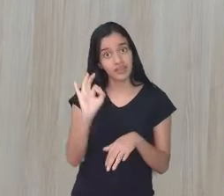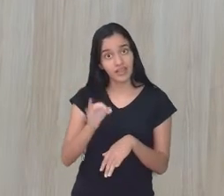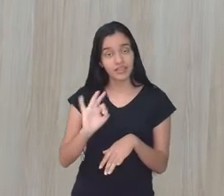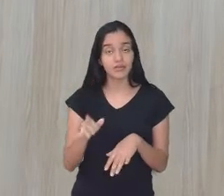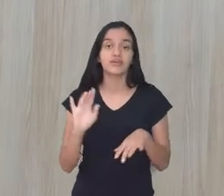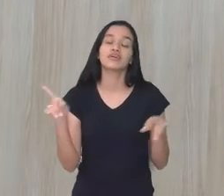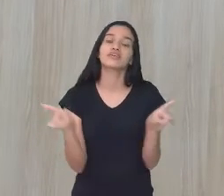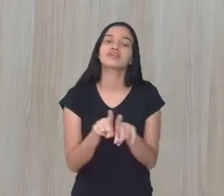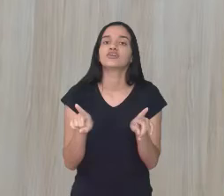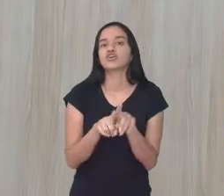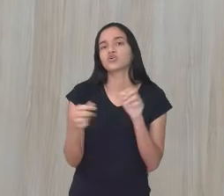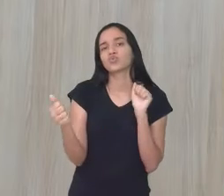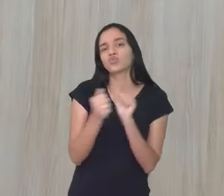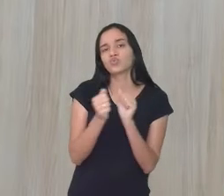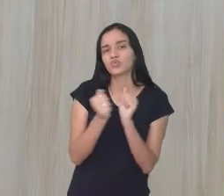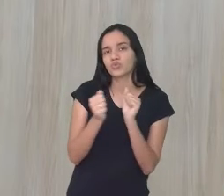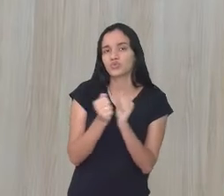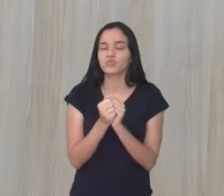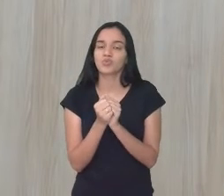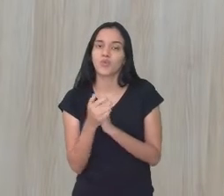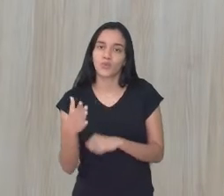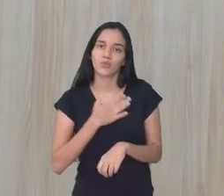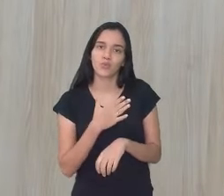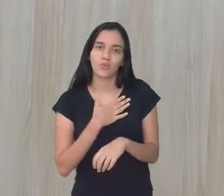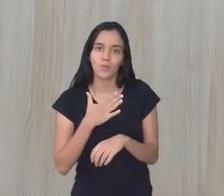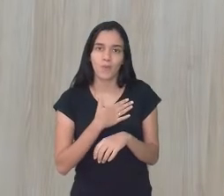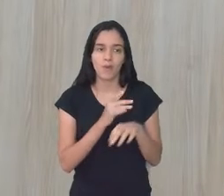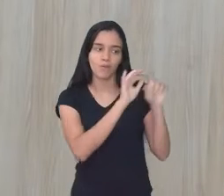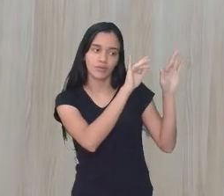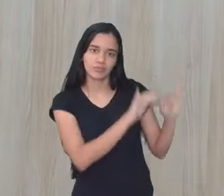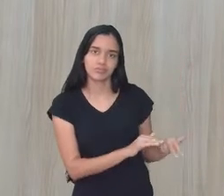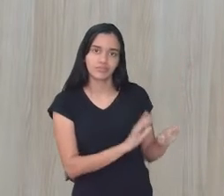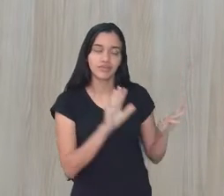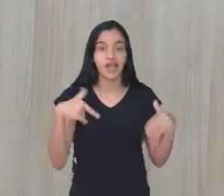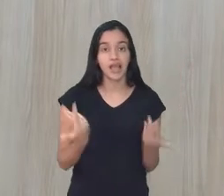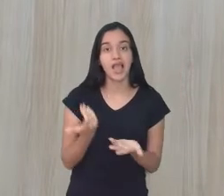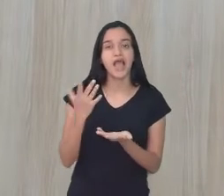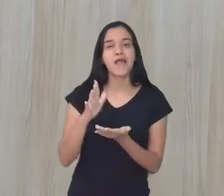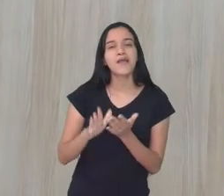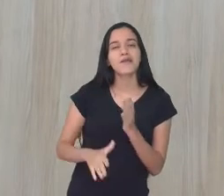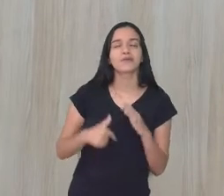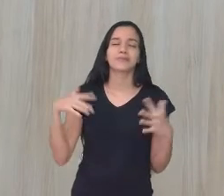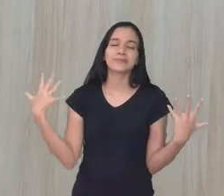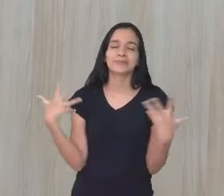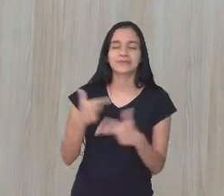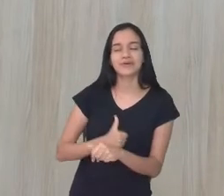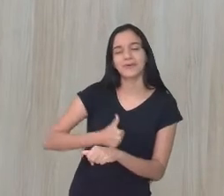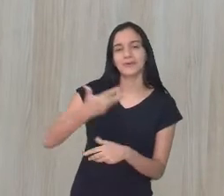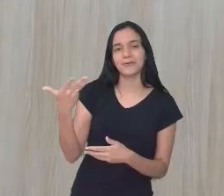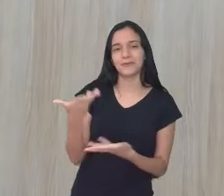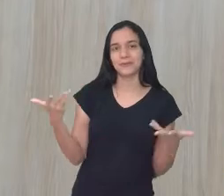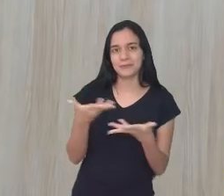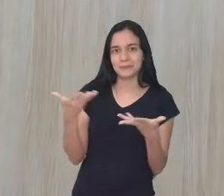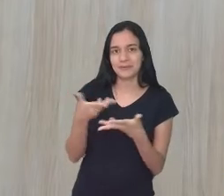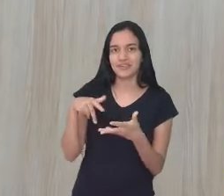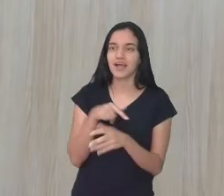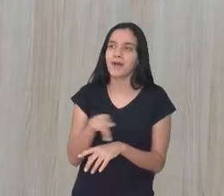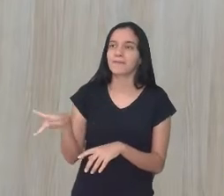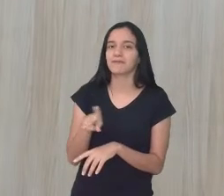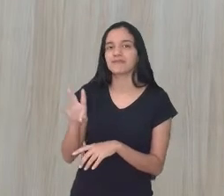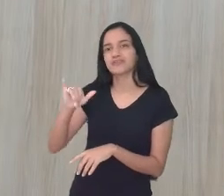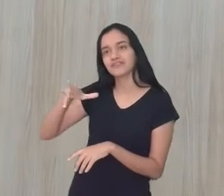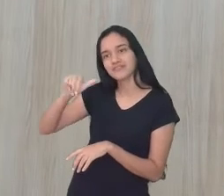certo? E junto comigo, para acompanhar o chat, eu estou num privilégio hoje de ter